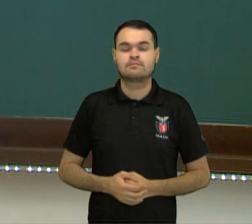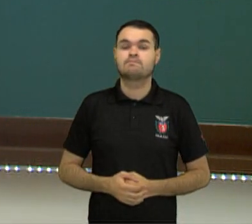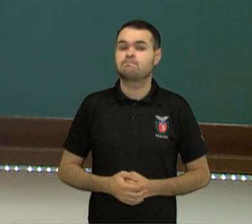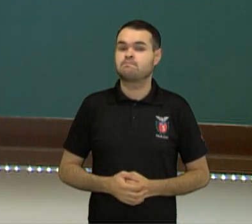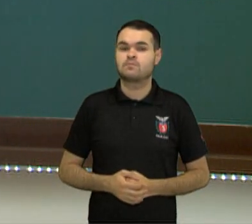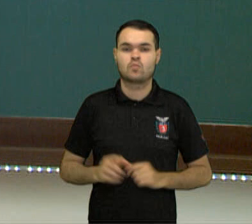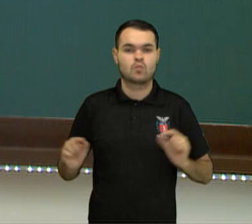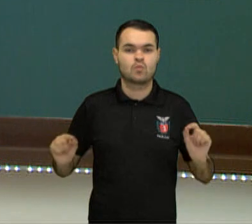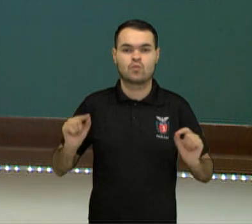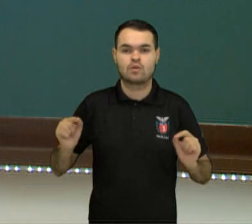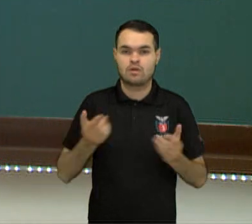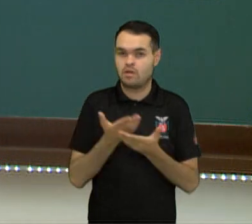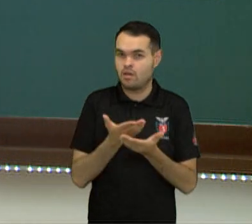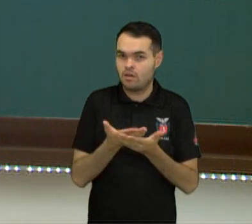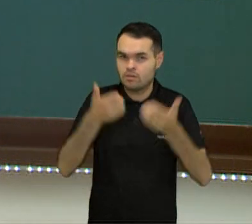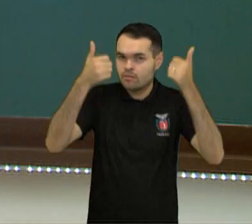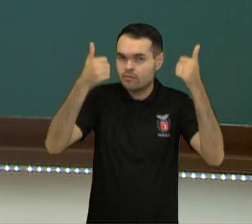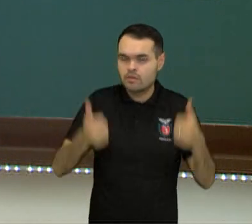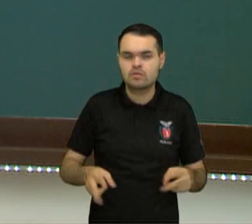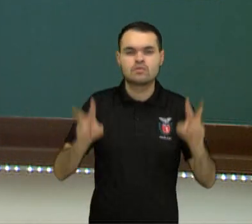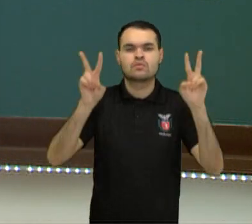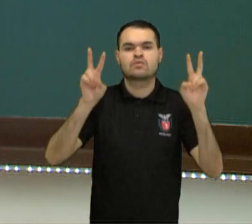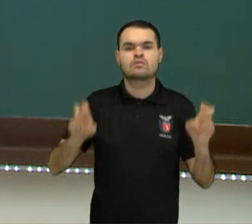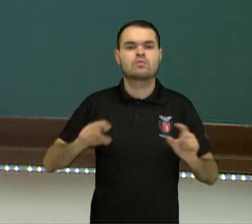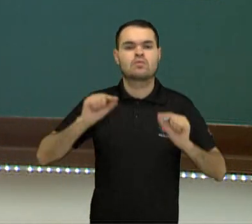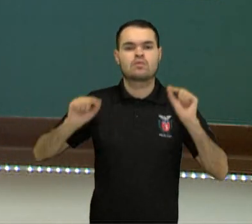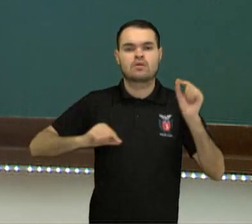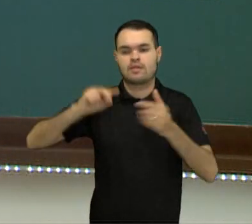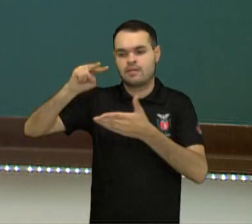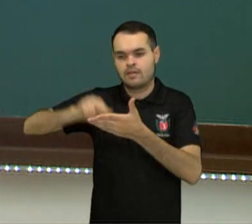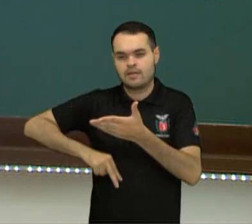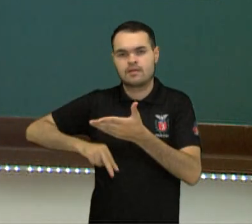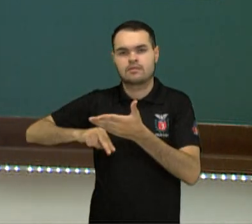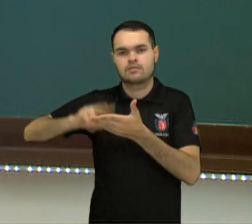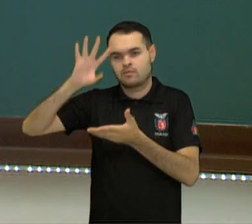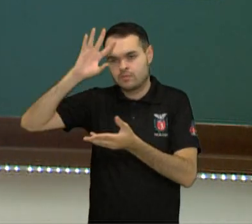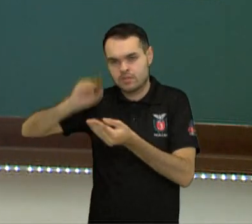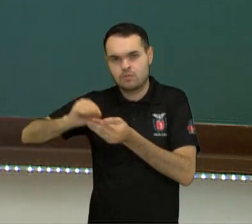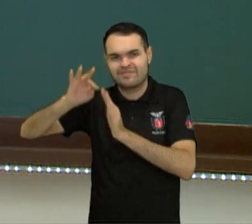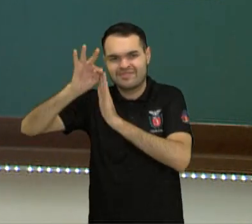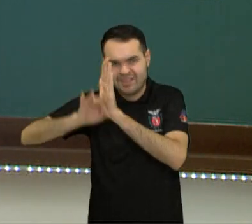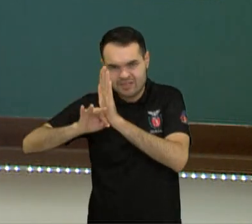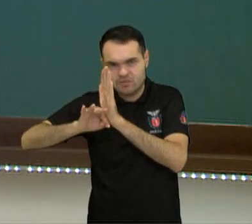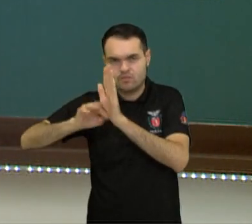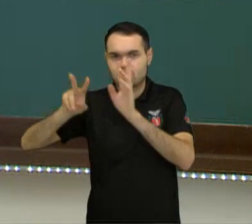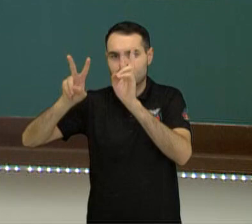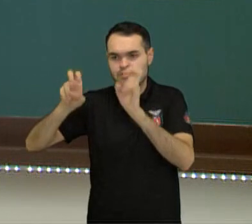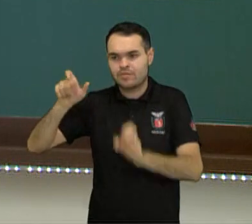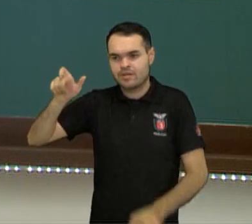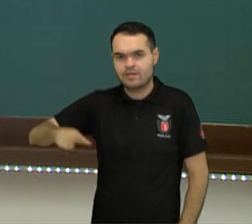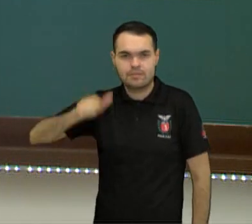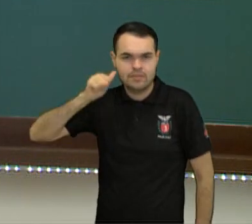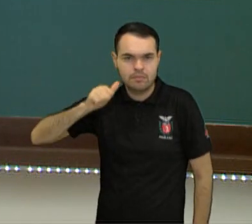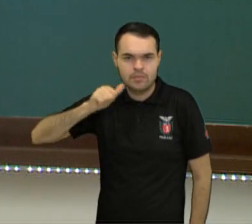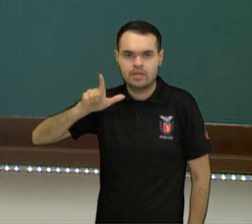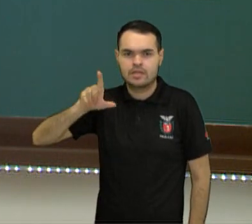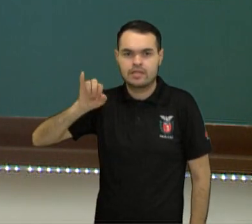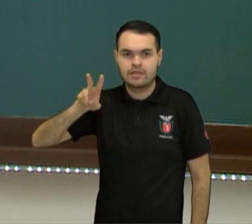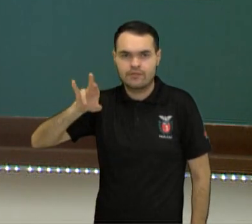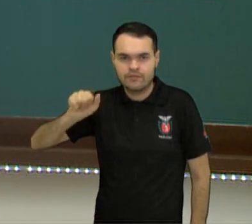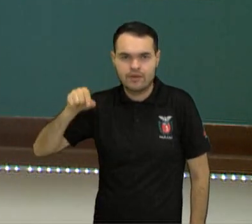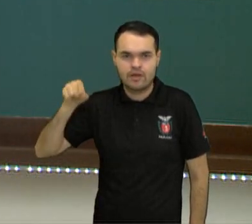aí, o que a gente conversou hoje, hein? Hoje nós praticamos leitura e interpretação de texto, né? Sobre a Lívia, que foi para Foz do